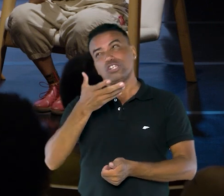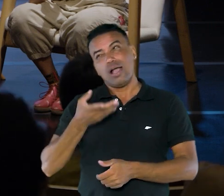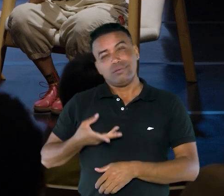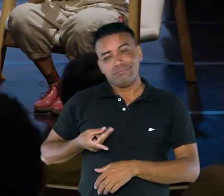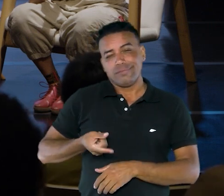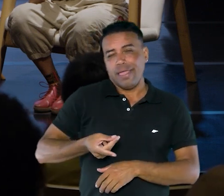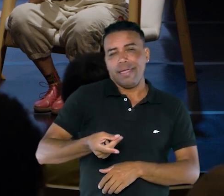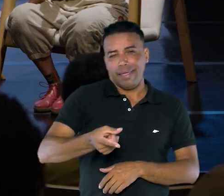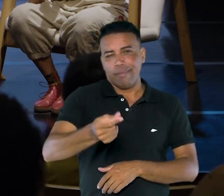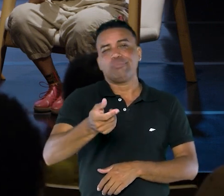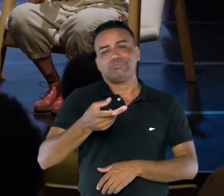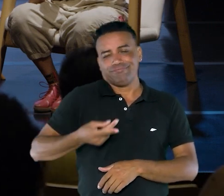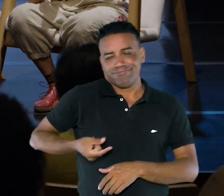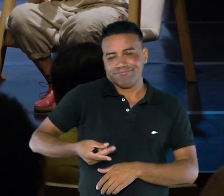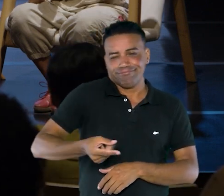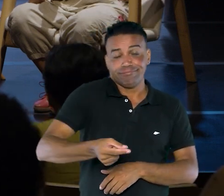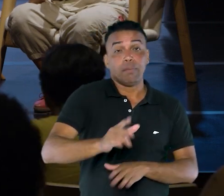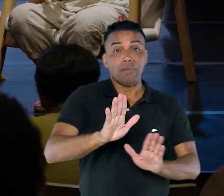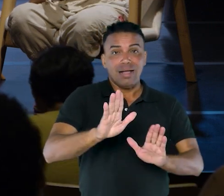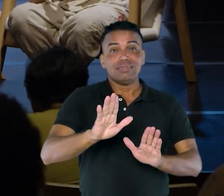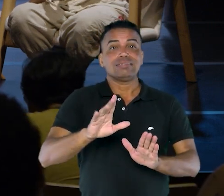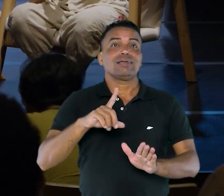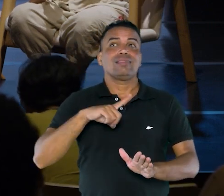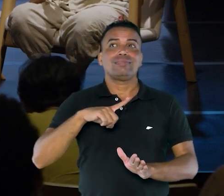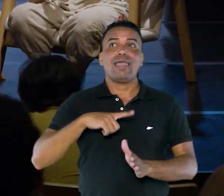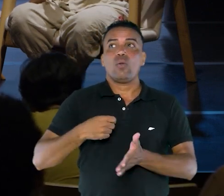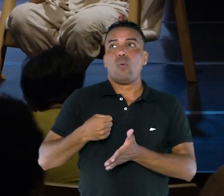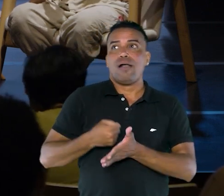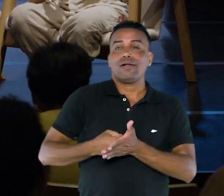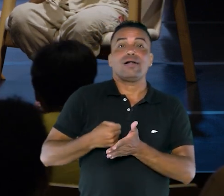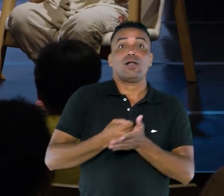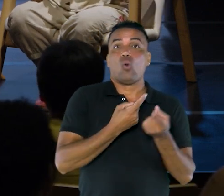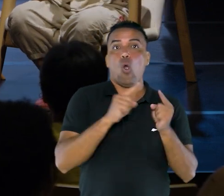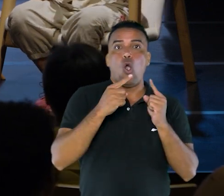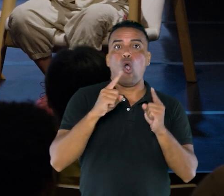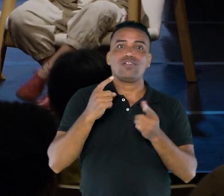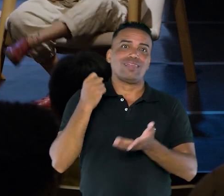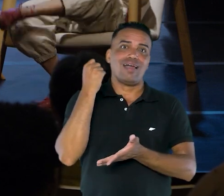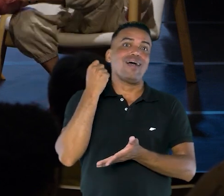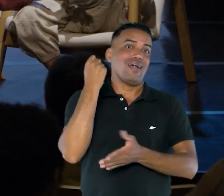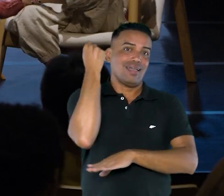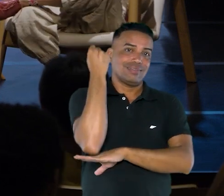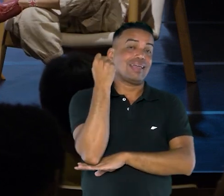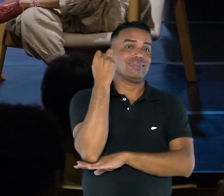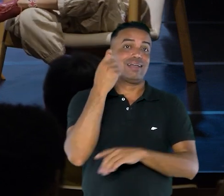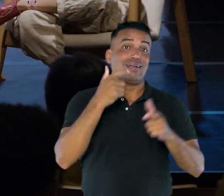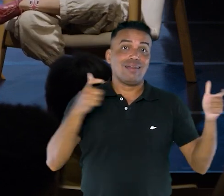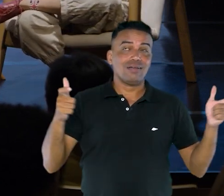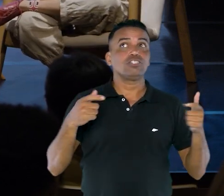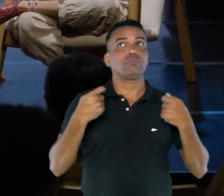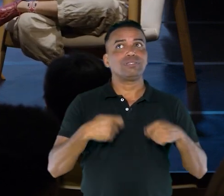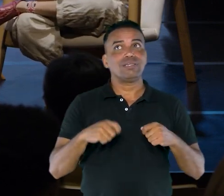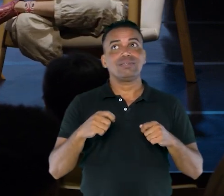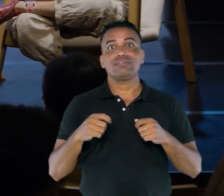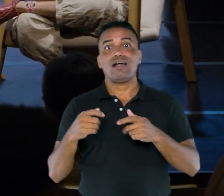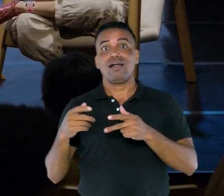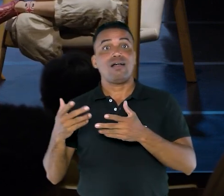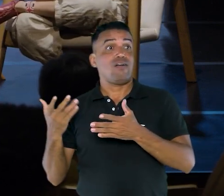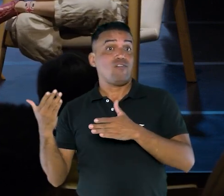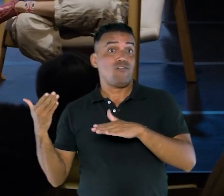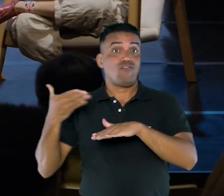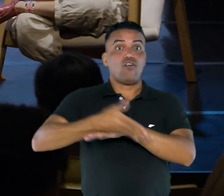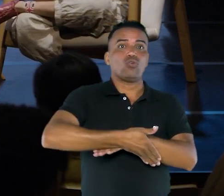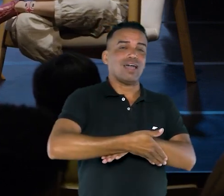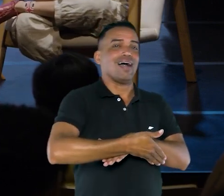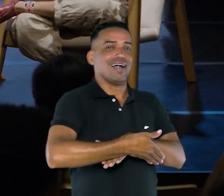dura um certo tempo, mas que existe uma resistência muito grande, que é um momento que a gente começa a entender que a gente precisa revisitar